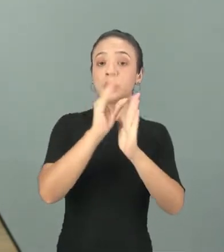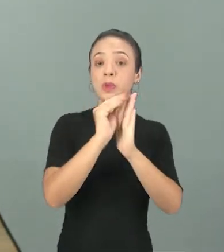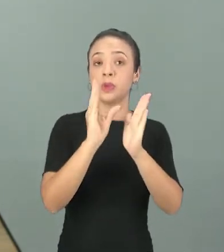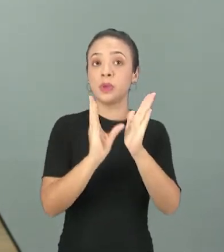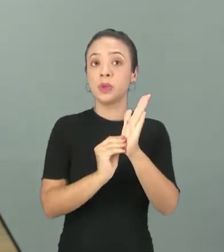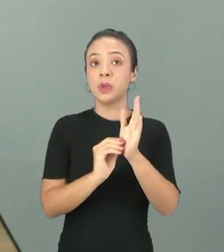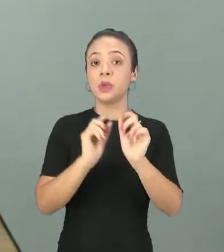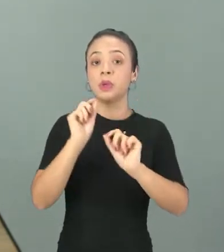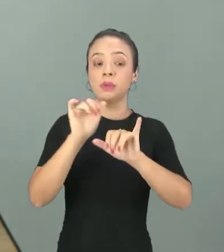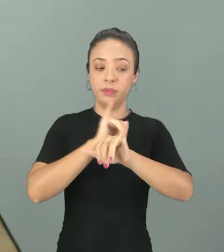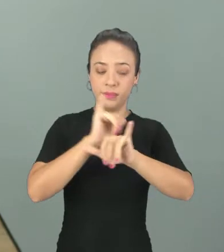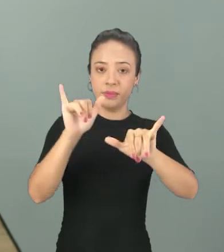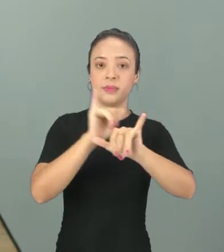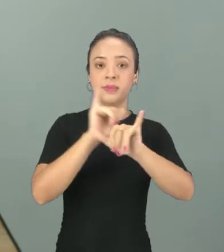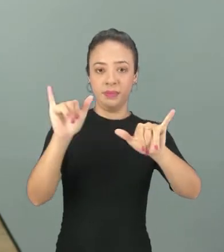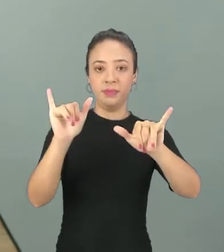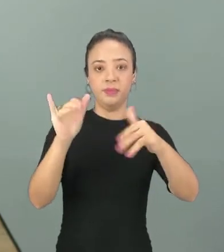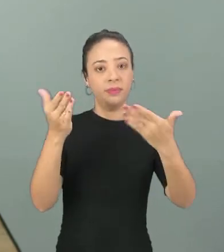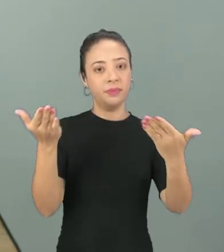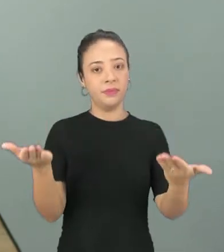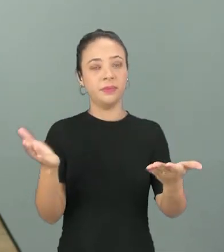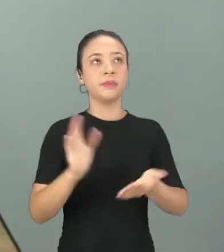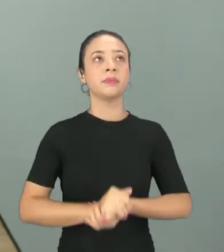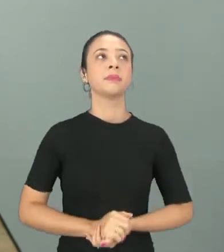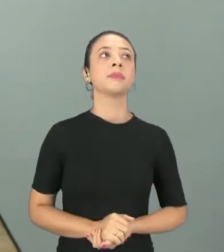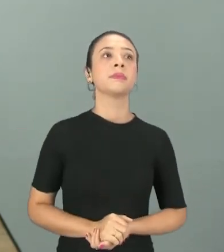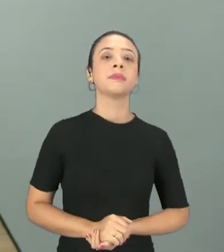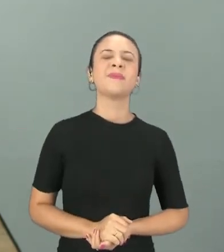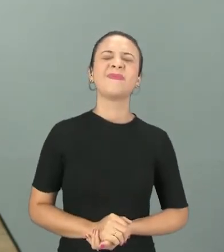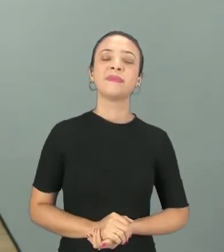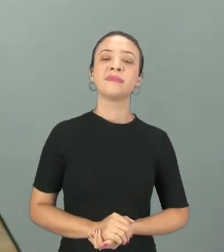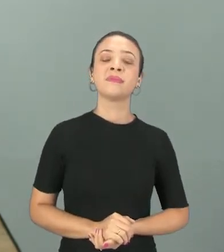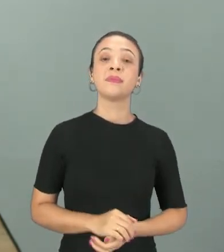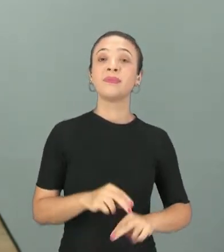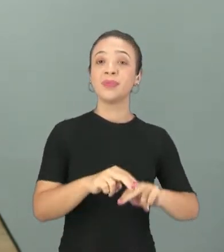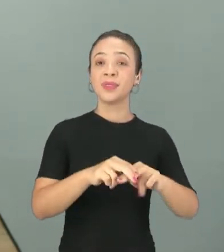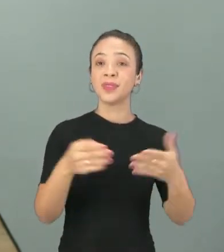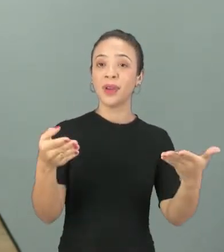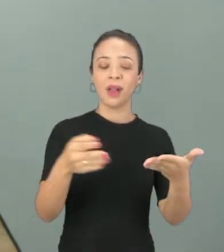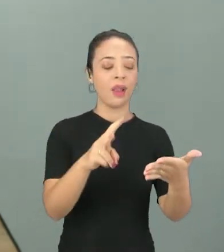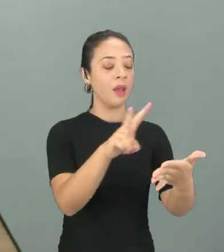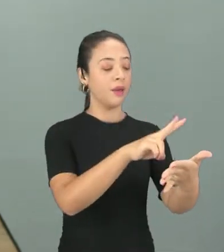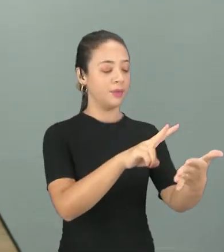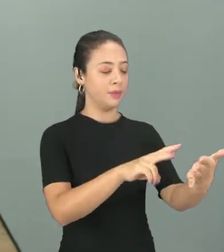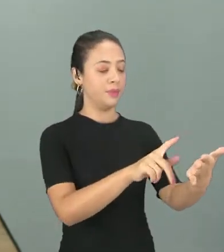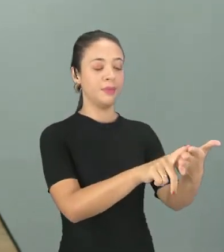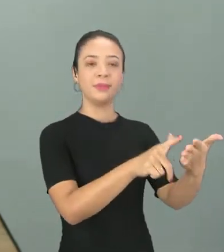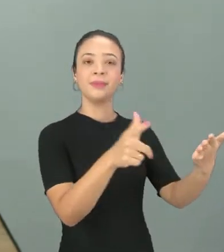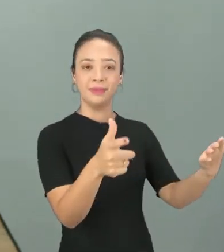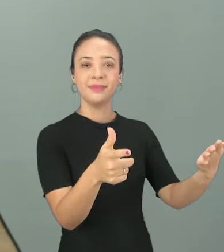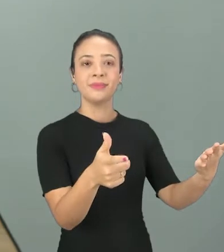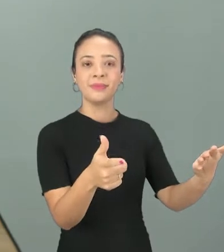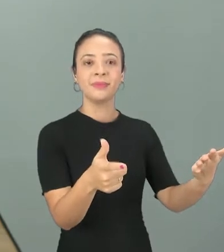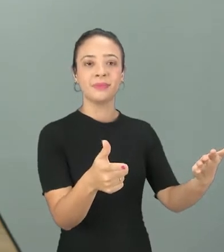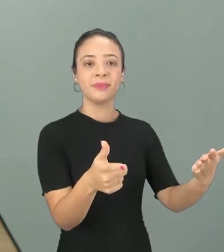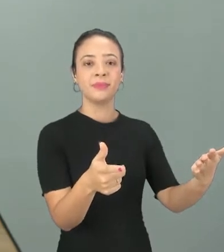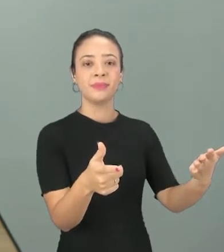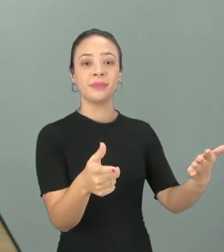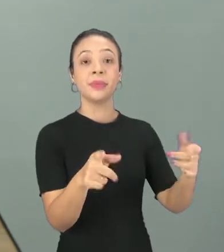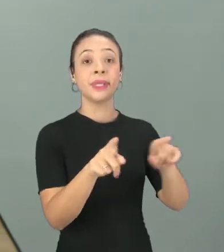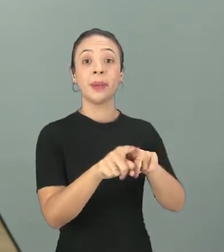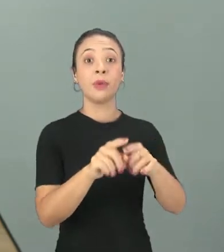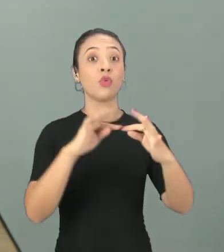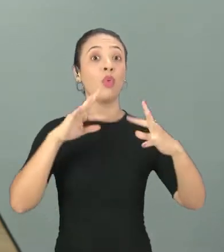hoje é sobre notícias. E por esta razão, eu estava aqui lendo o meu jornal, né? E tudo o que